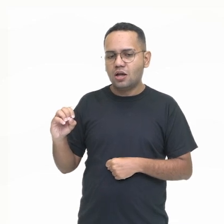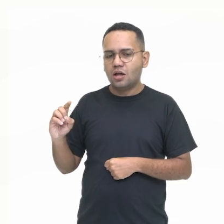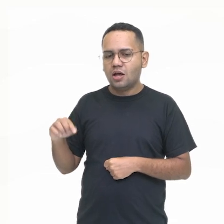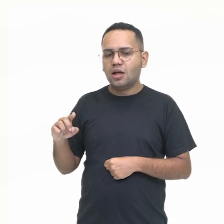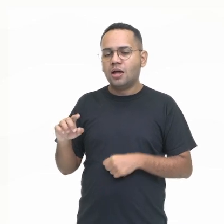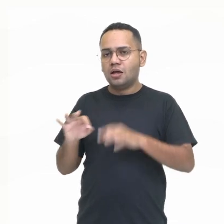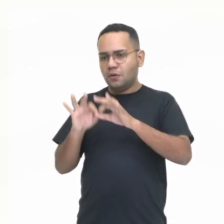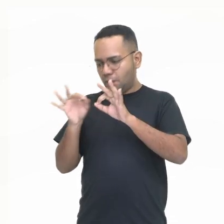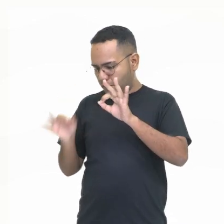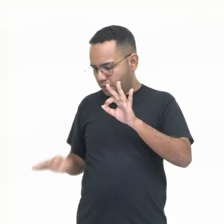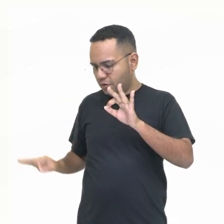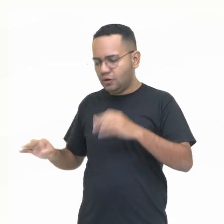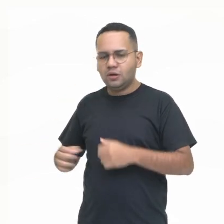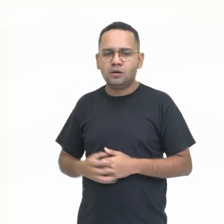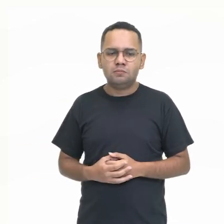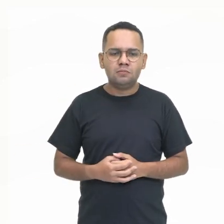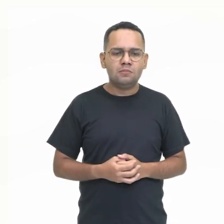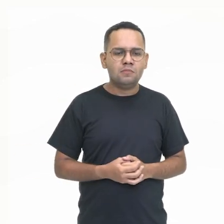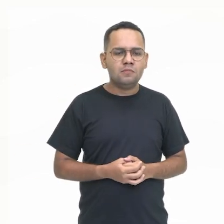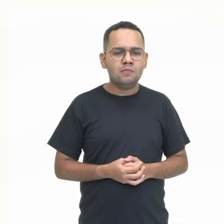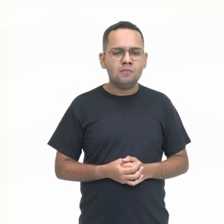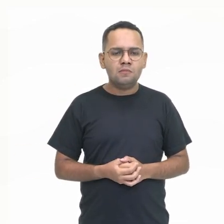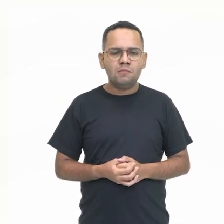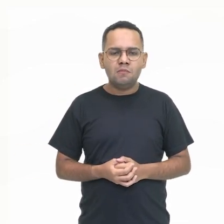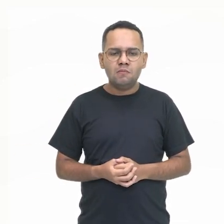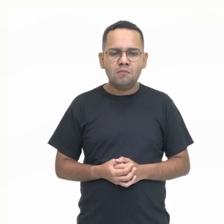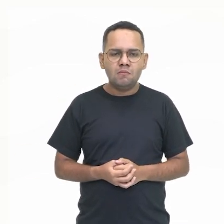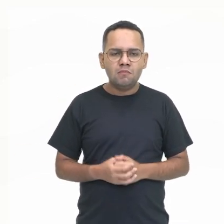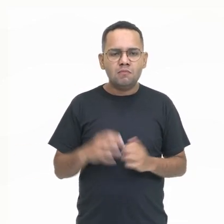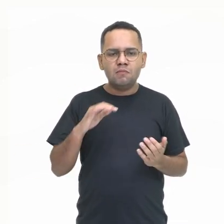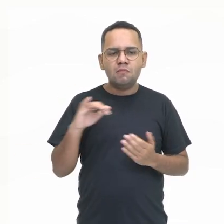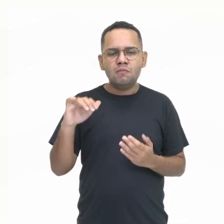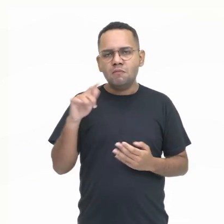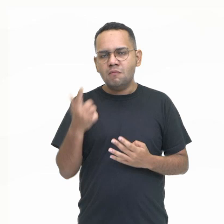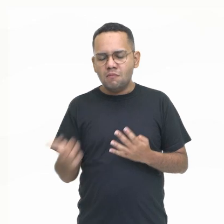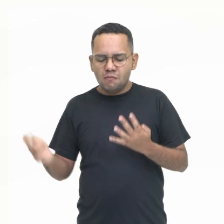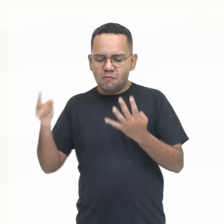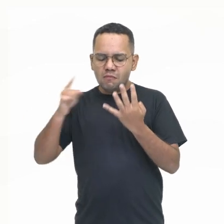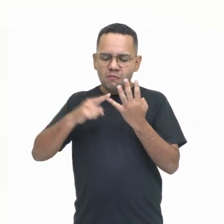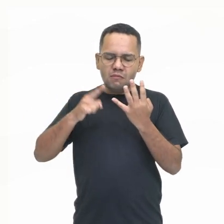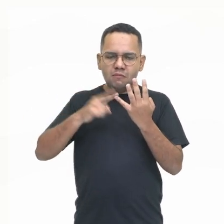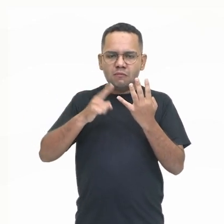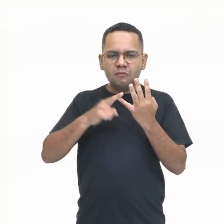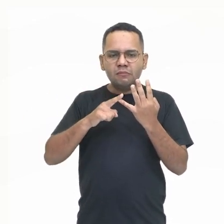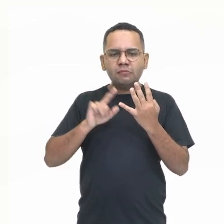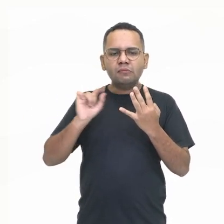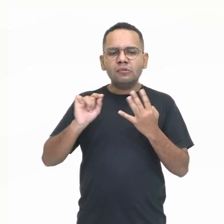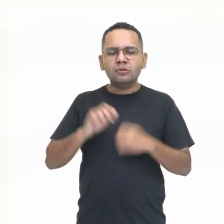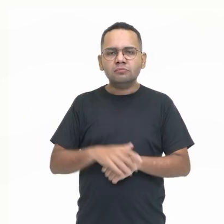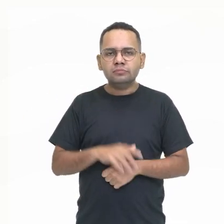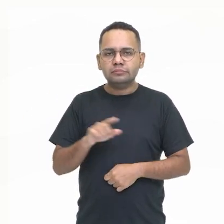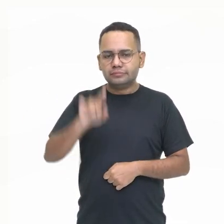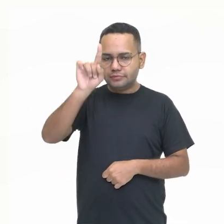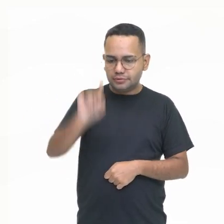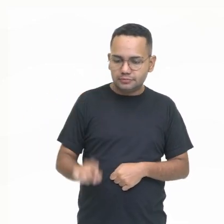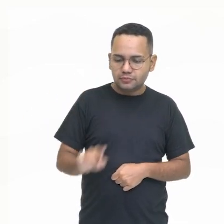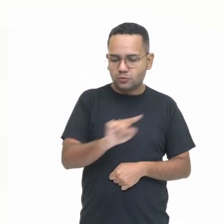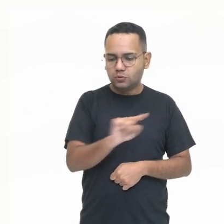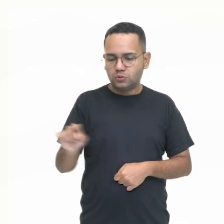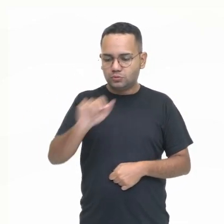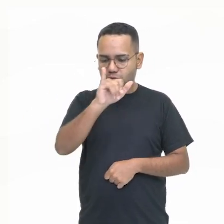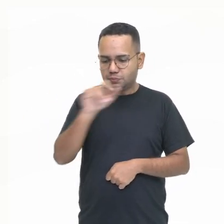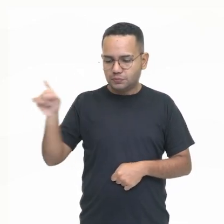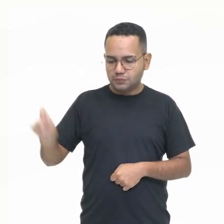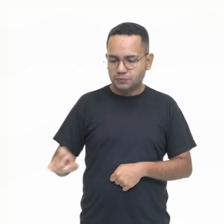assim como o professor sinalizou. Mas tem outro exemplo também aqui, olha só, de uma outra parábola. Só que ela está com a concavidade agora voltada para